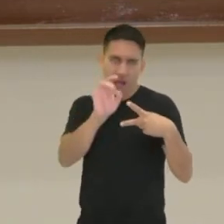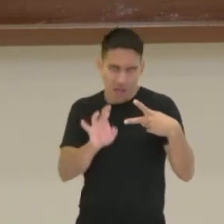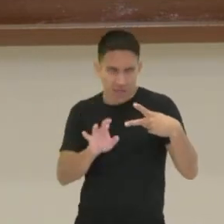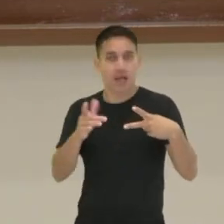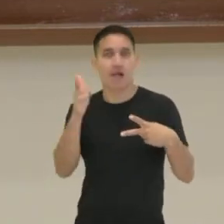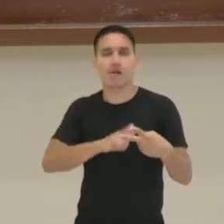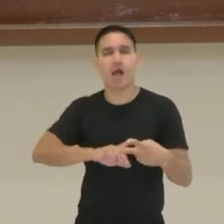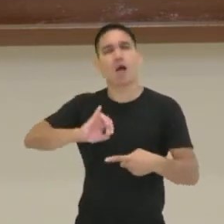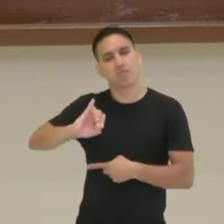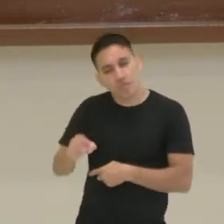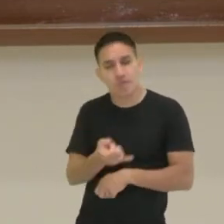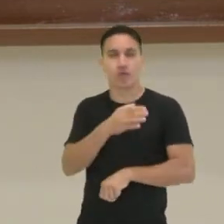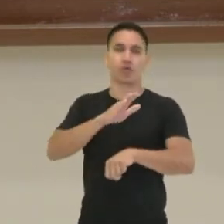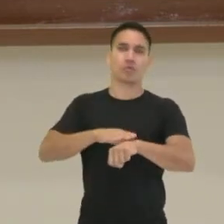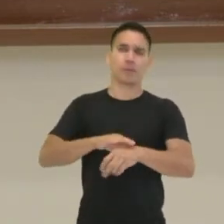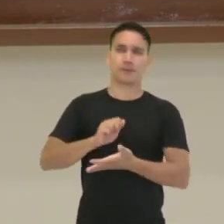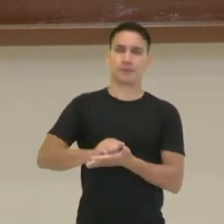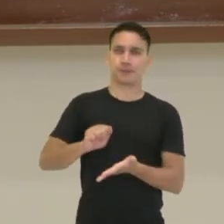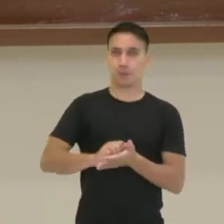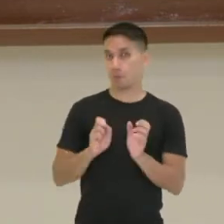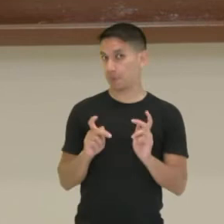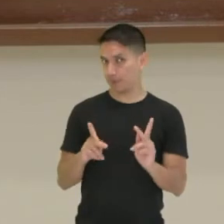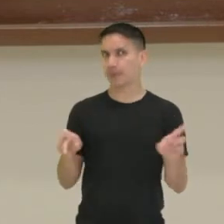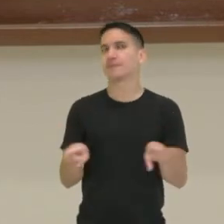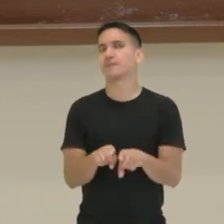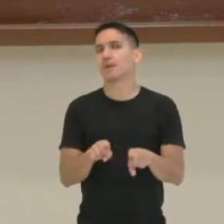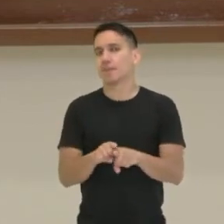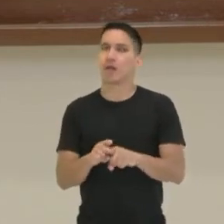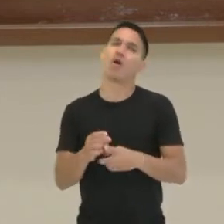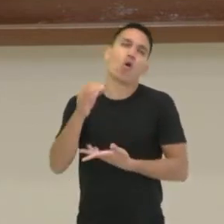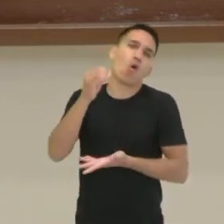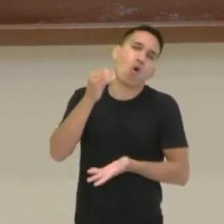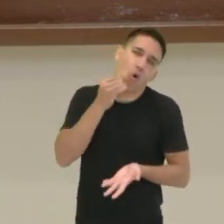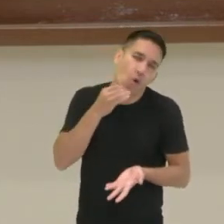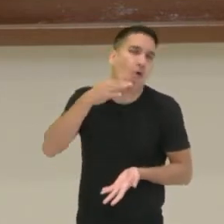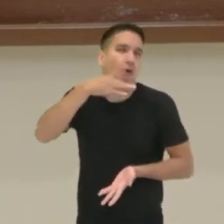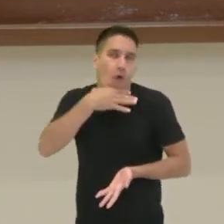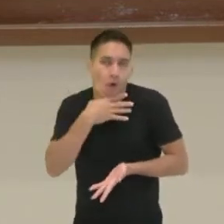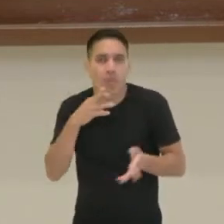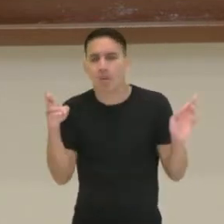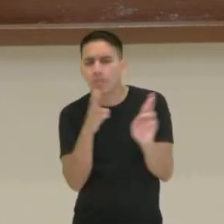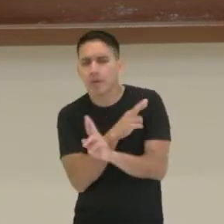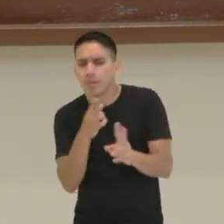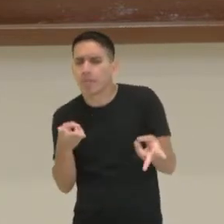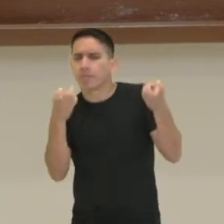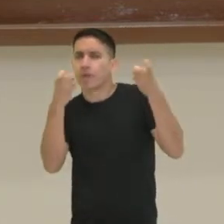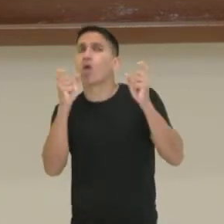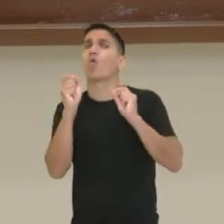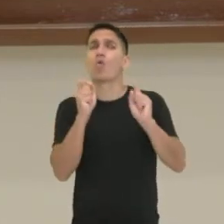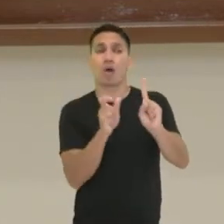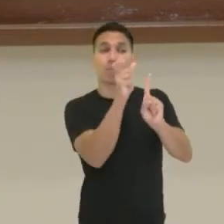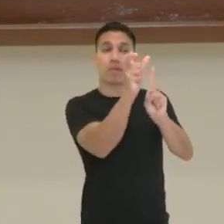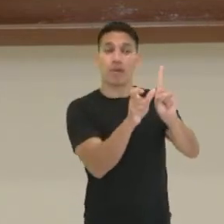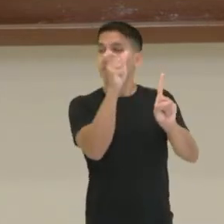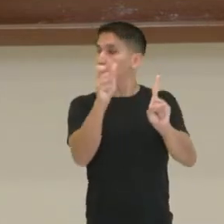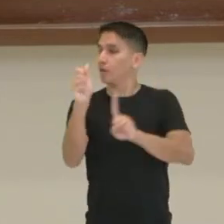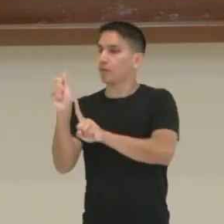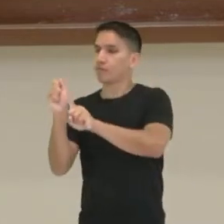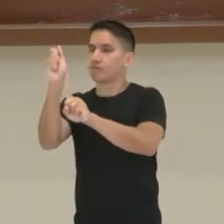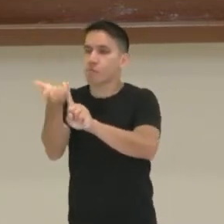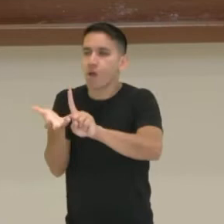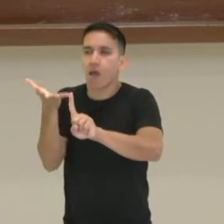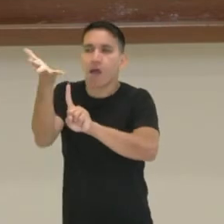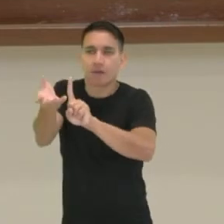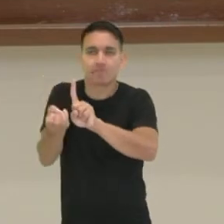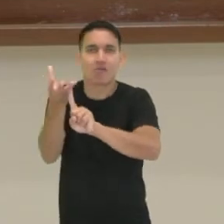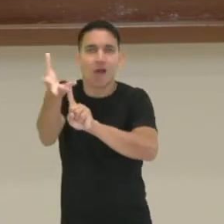de treinamento da escrita, ok? Além de fazer, obviamente, a correlação entre linguagem verbal e não verbal, que são os